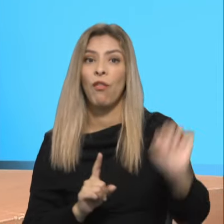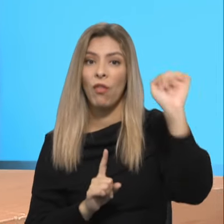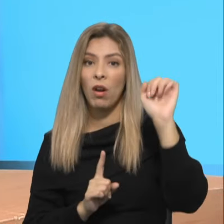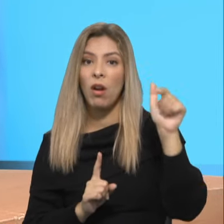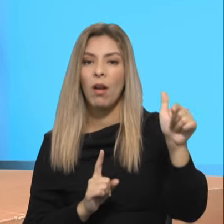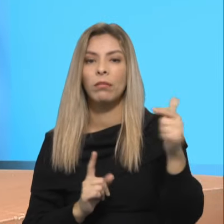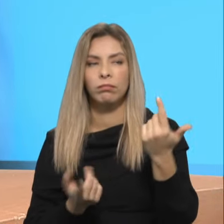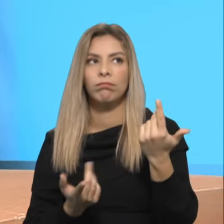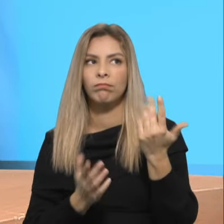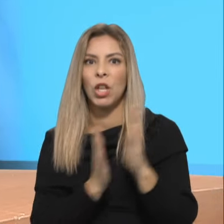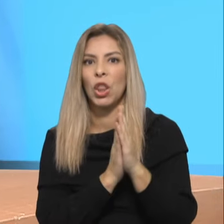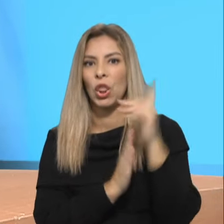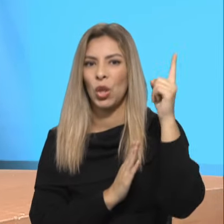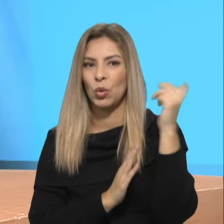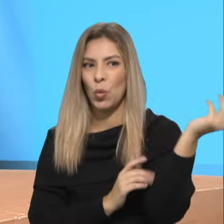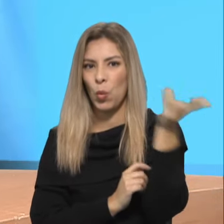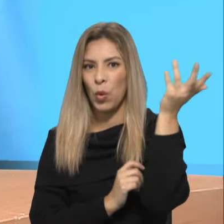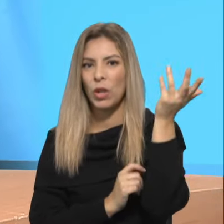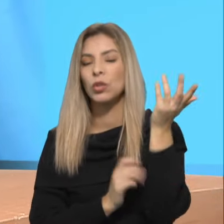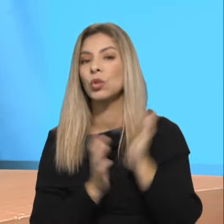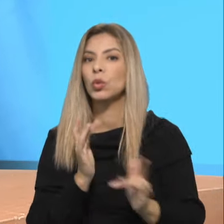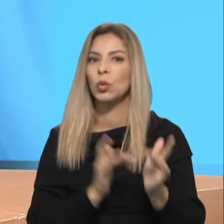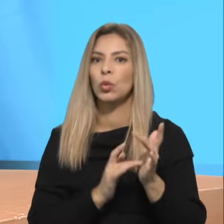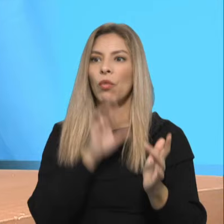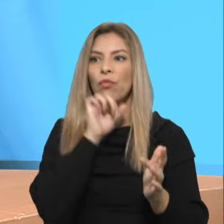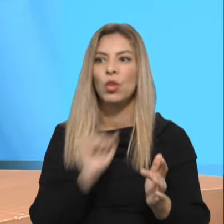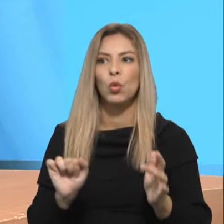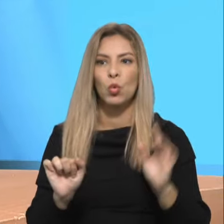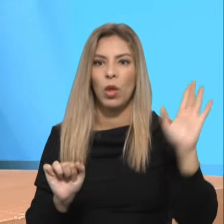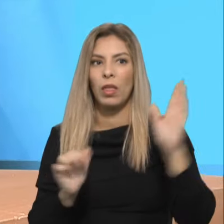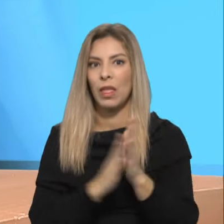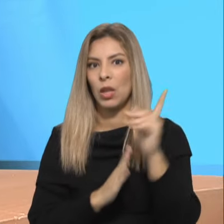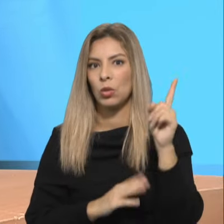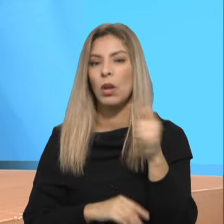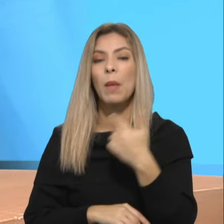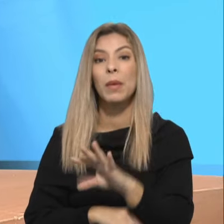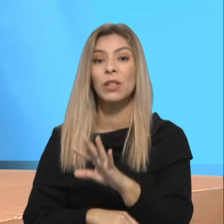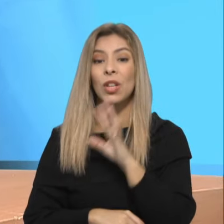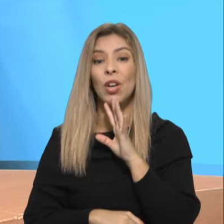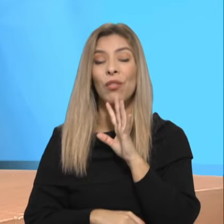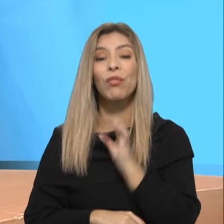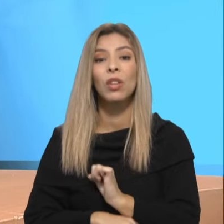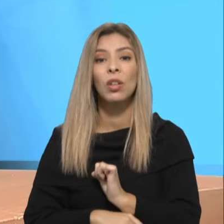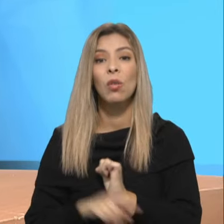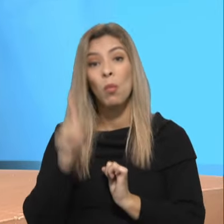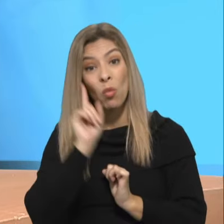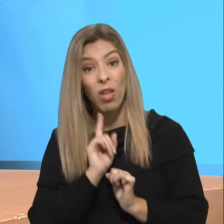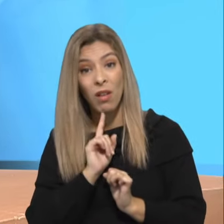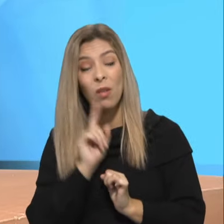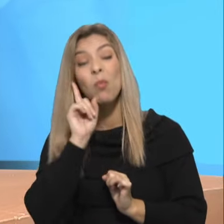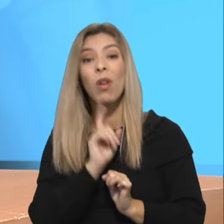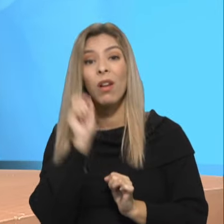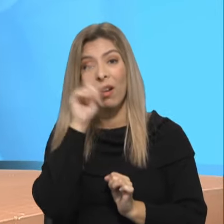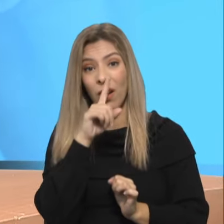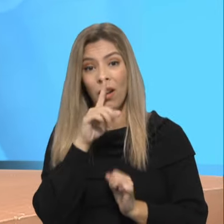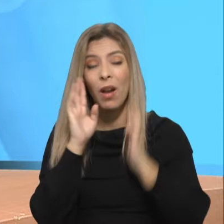divindade de Jesus enquanto Filho de Deus, mas claramente também ele é filho da mulher. Ele é filho da mulher que é Maria. Então, o